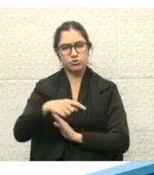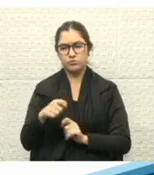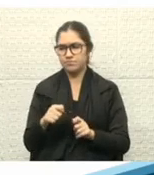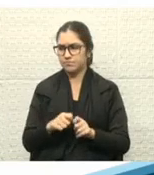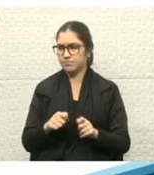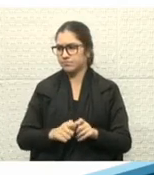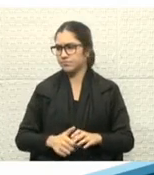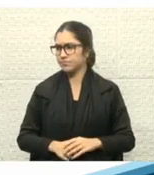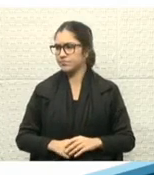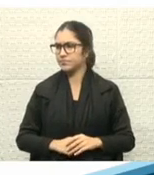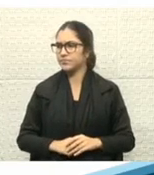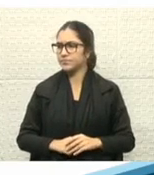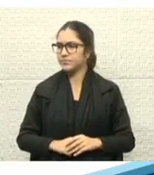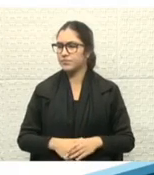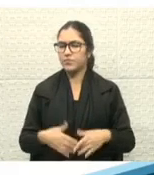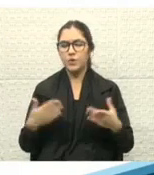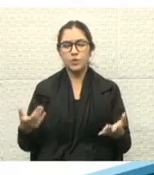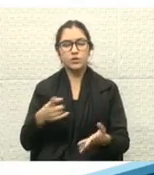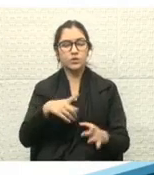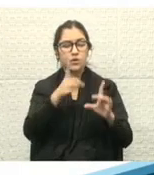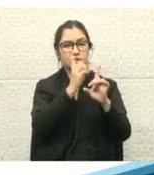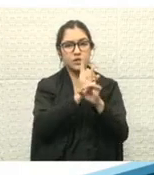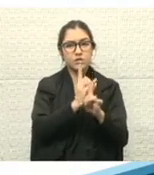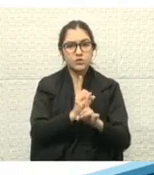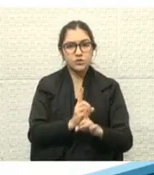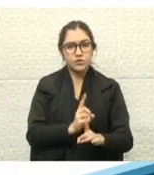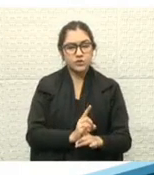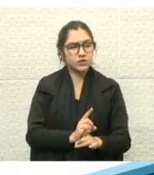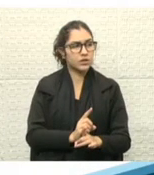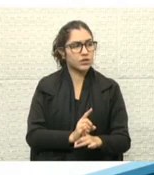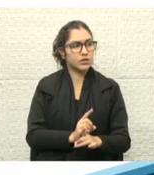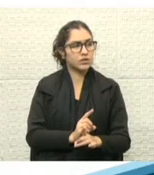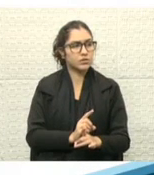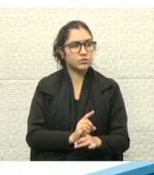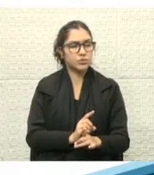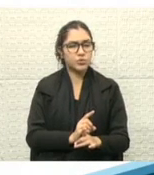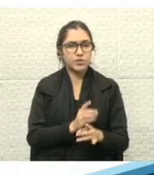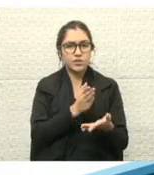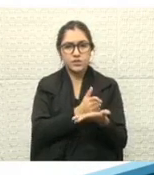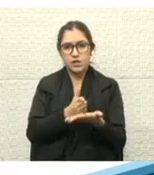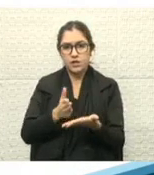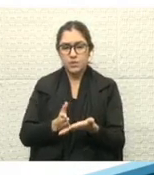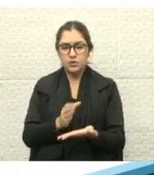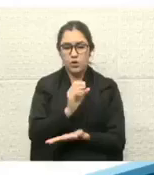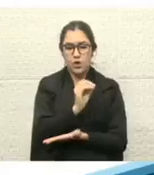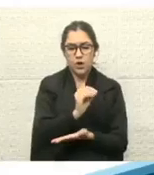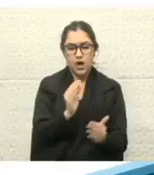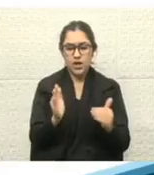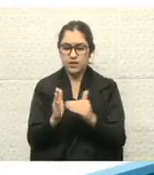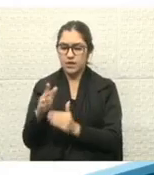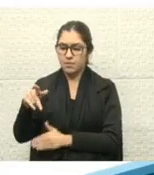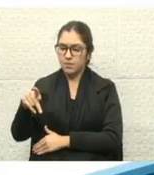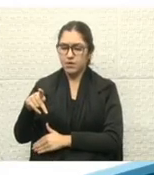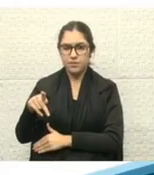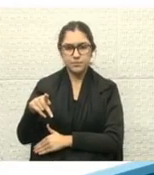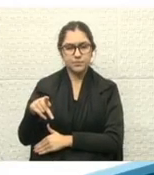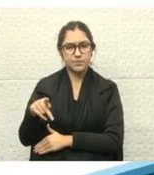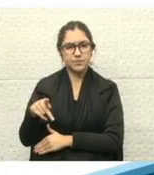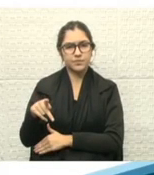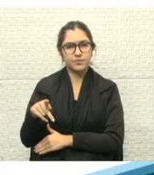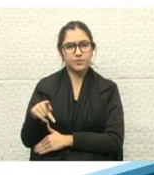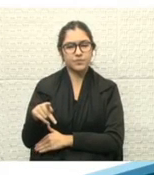adotamos. Quando nós identificamos esse segmento de O até P,